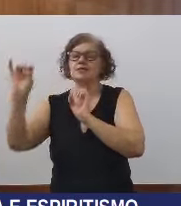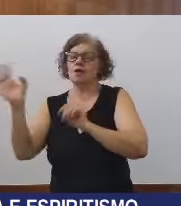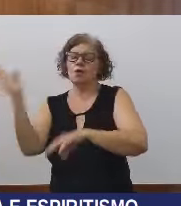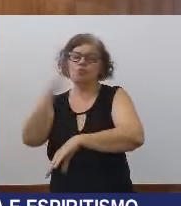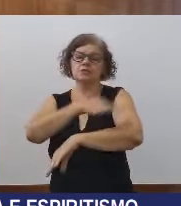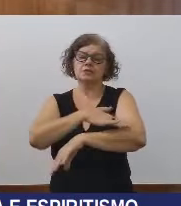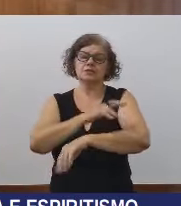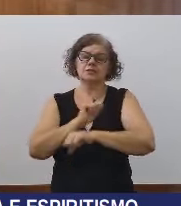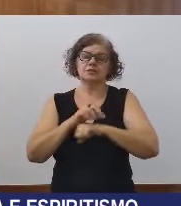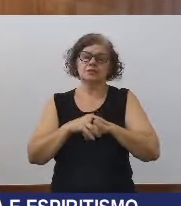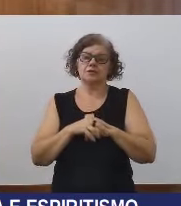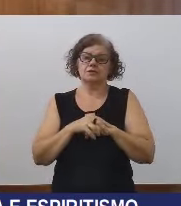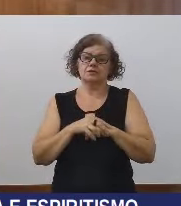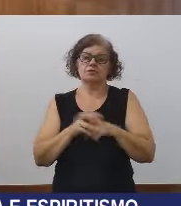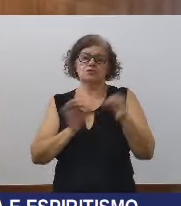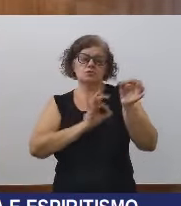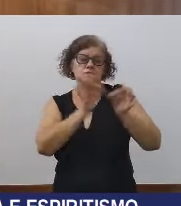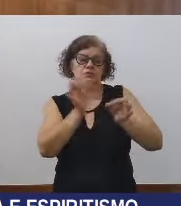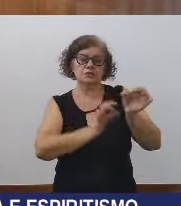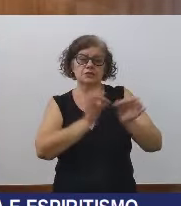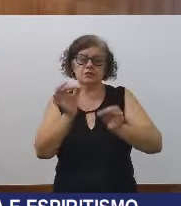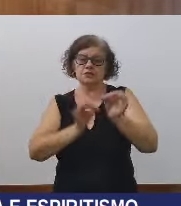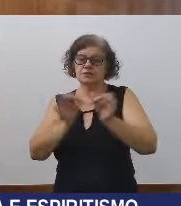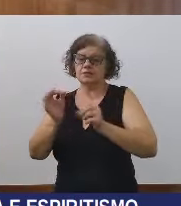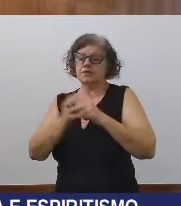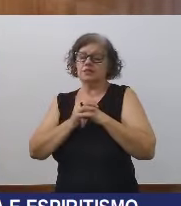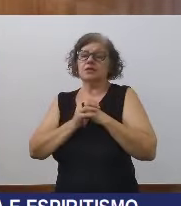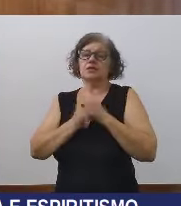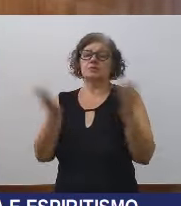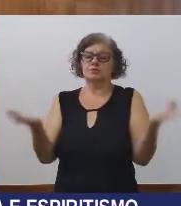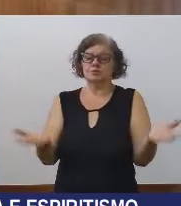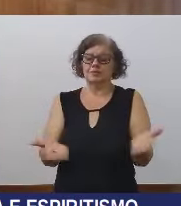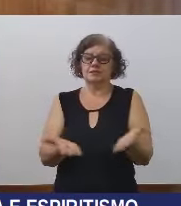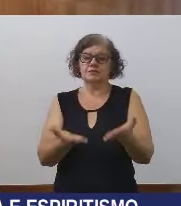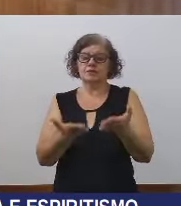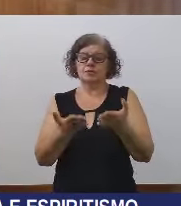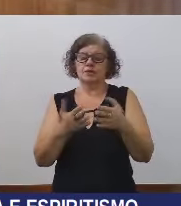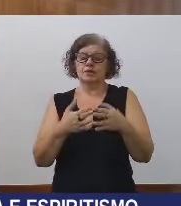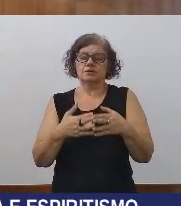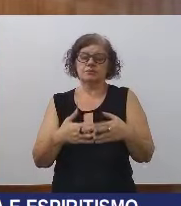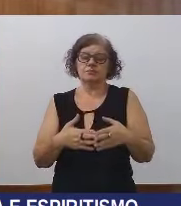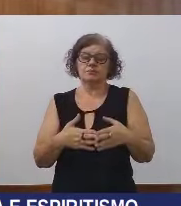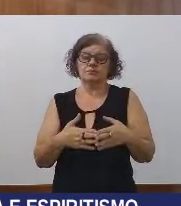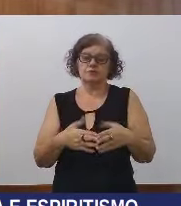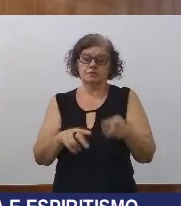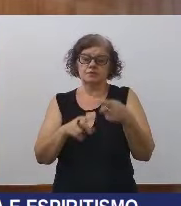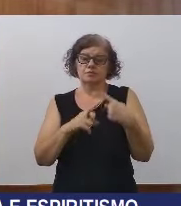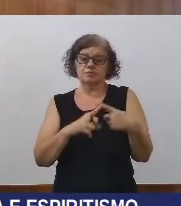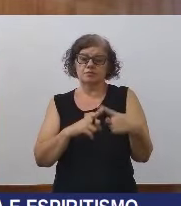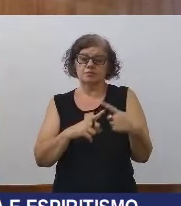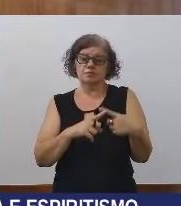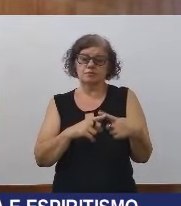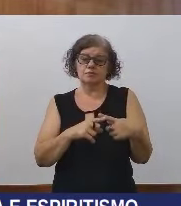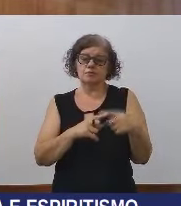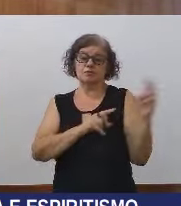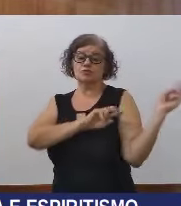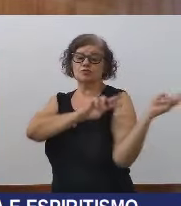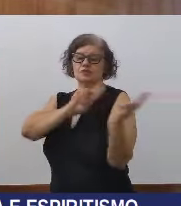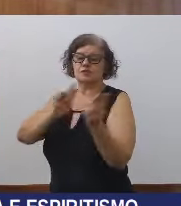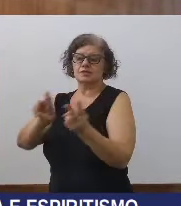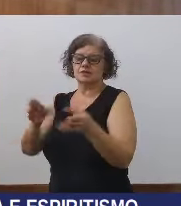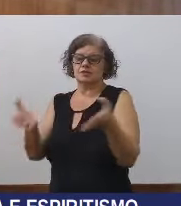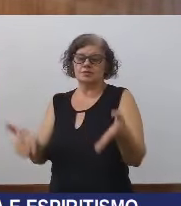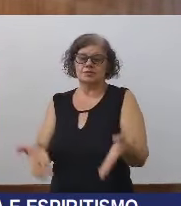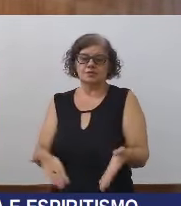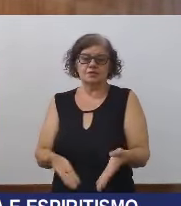nesta tarde. E nos preparando para este momento, porque nós já chegamos